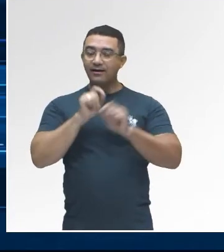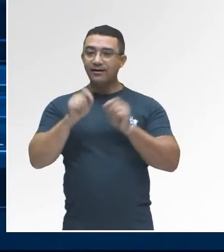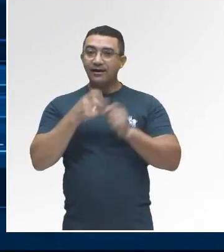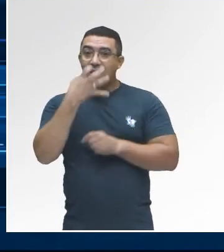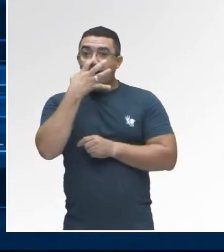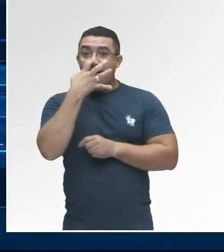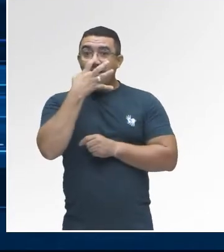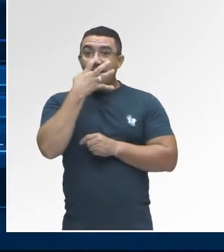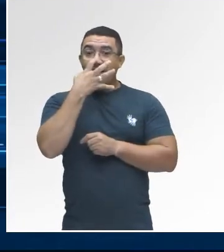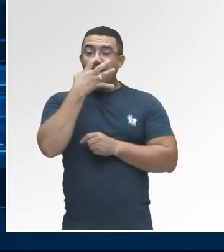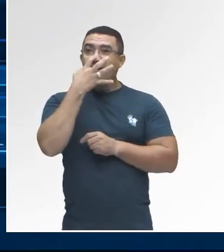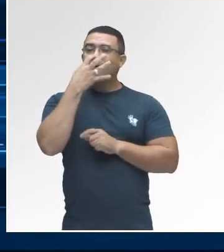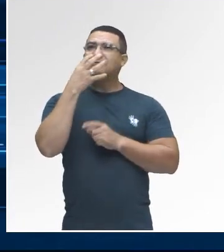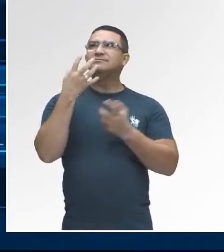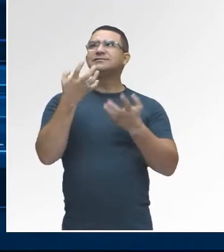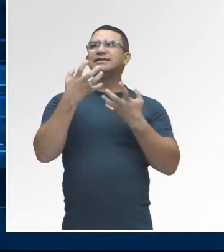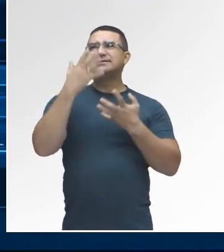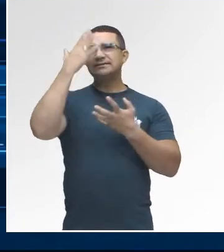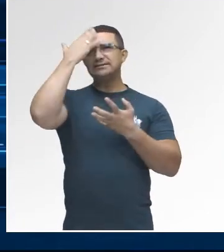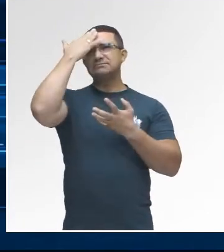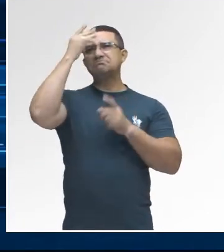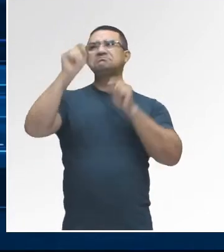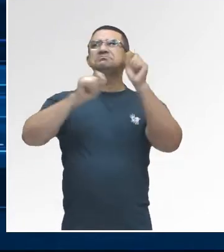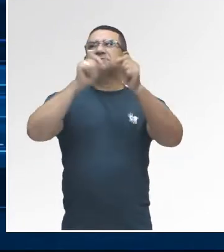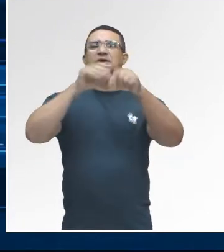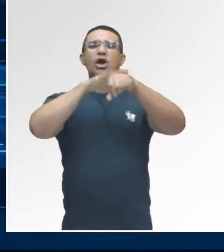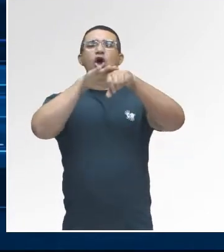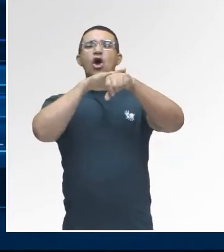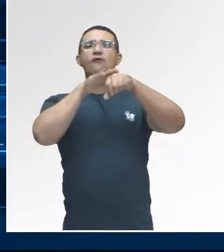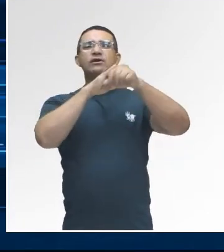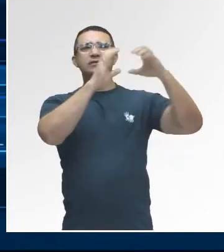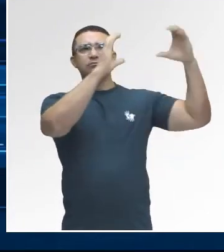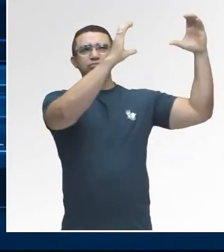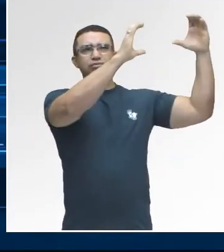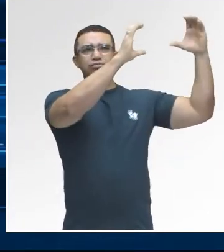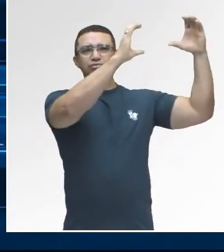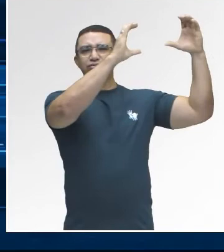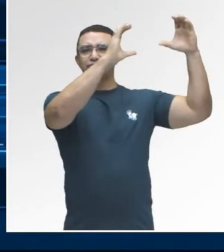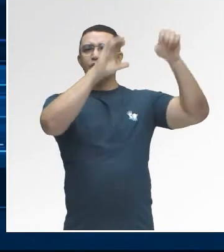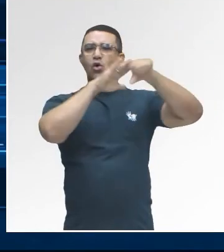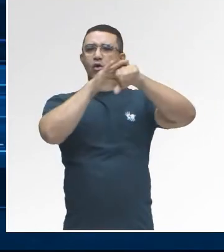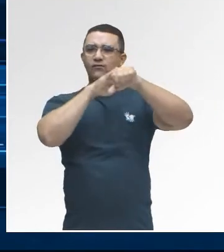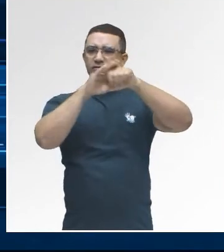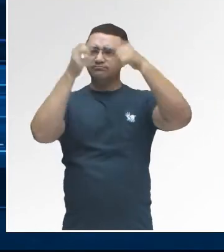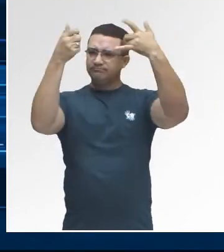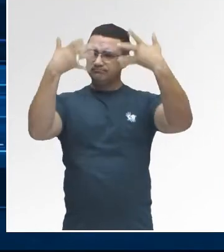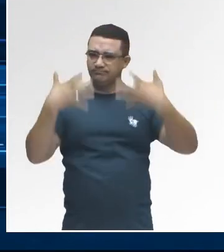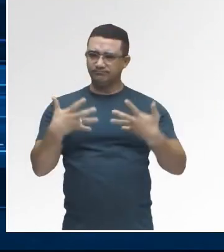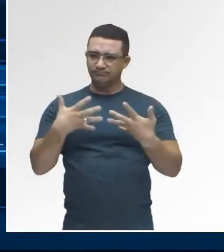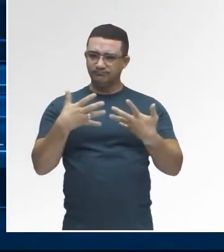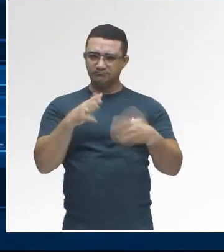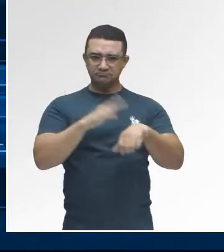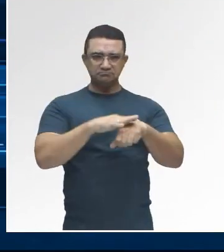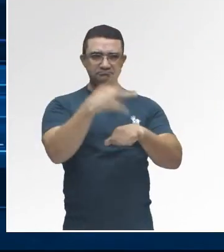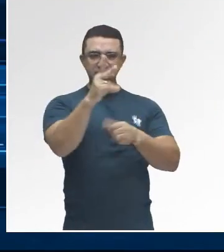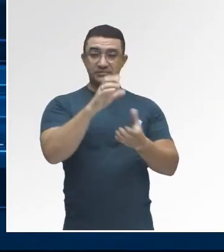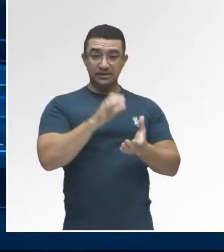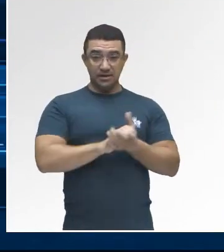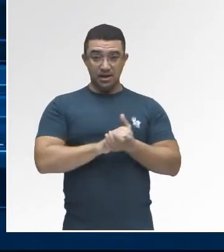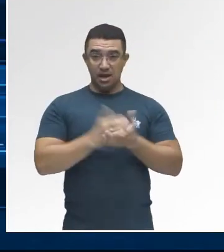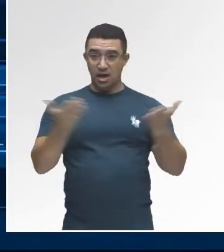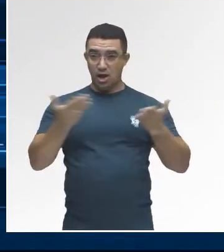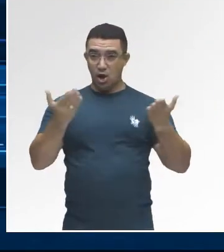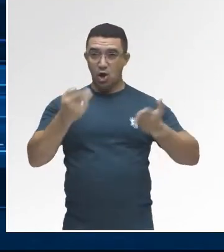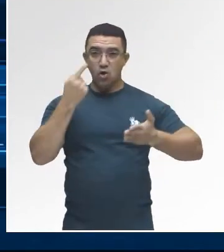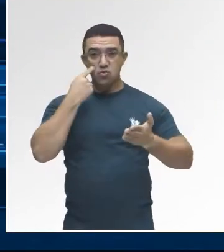estar curiosos para saber o que foi que eles estavam contando para eles, né? Sobre essa situação do casamento. Então, vamos agora trazer para